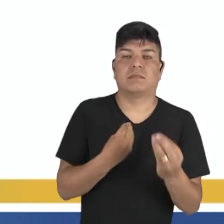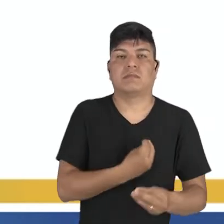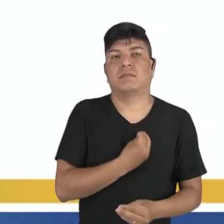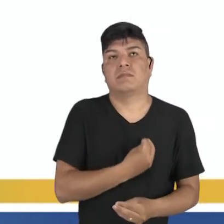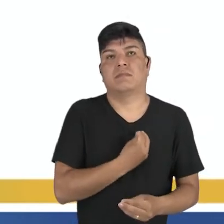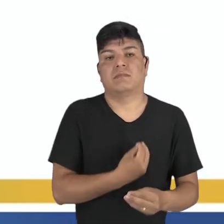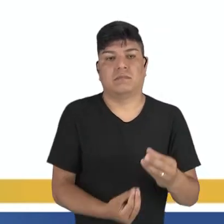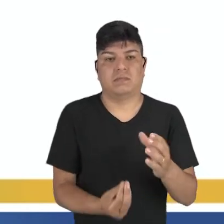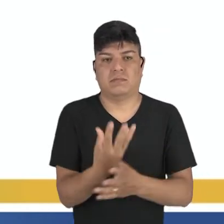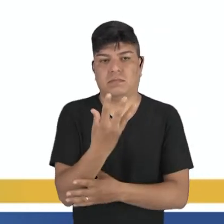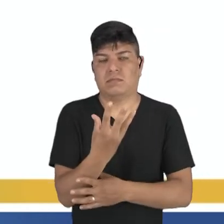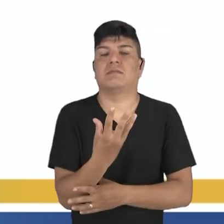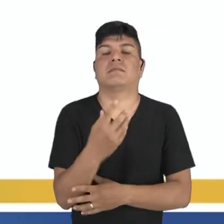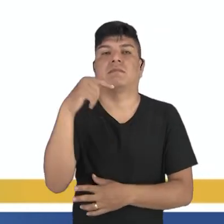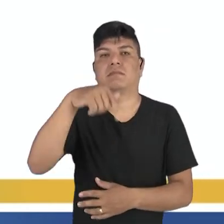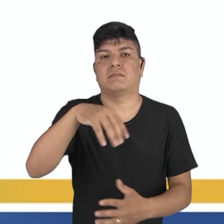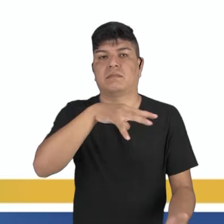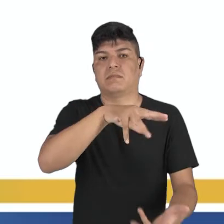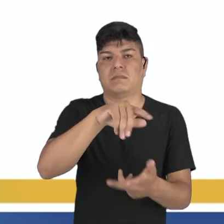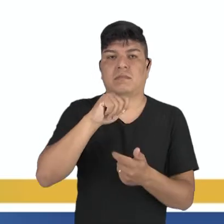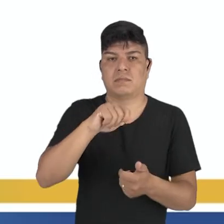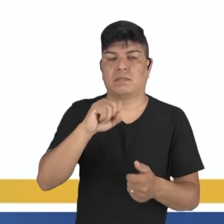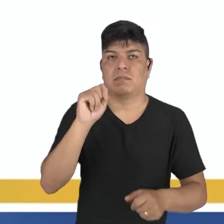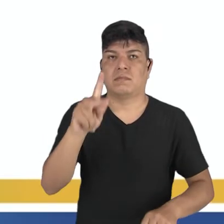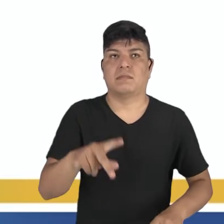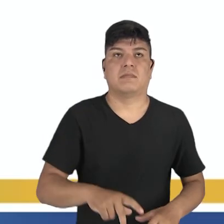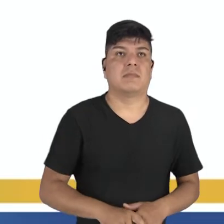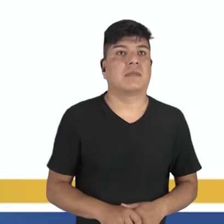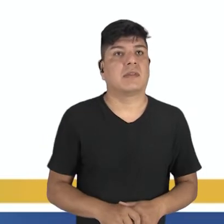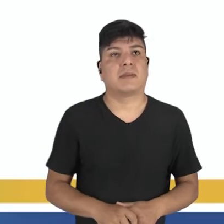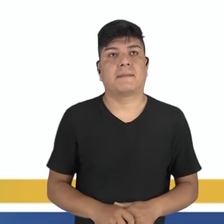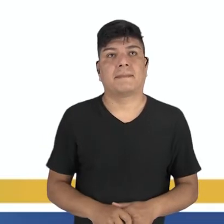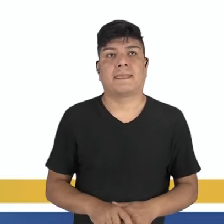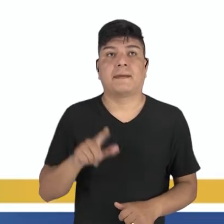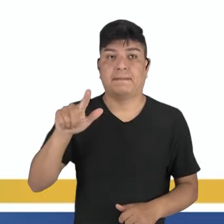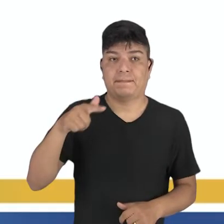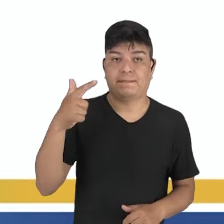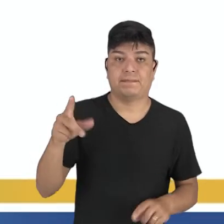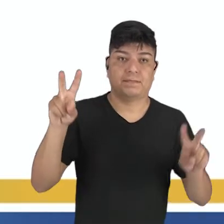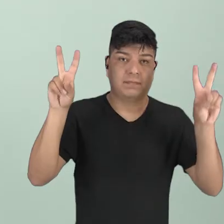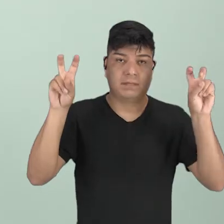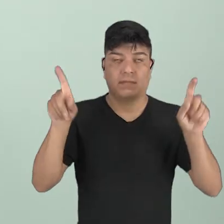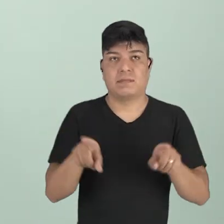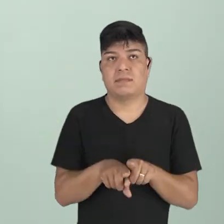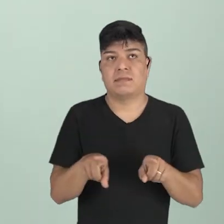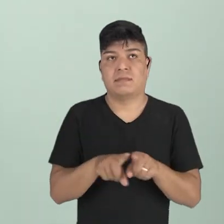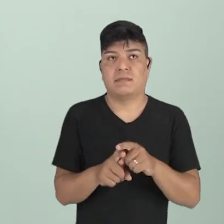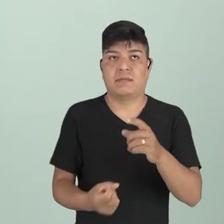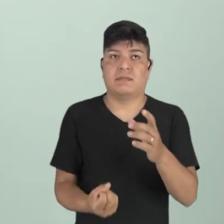vida surgiu no planeta Terra, tá? A outra teoria, né, que é o